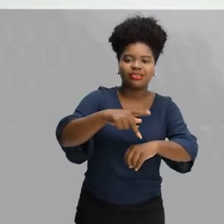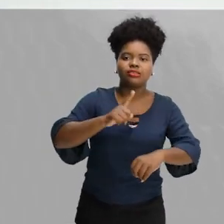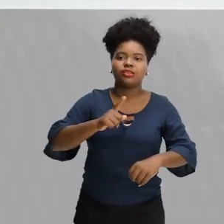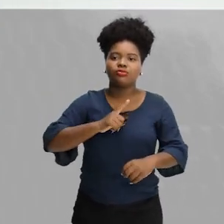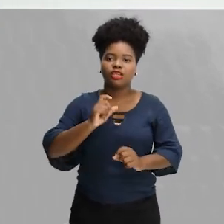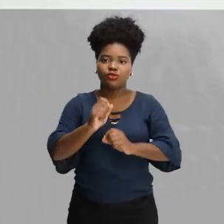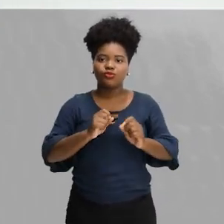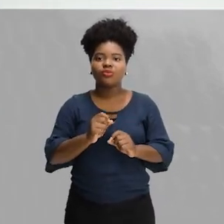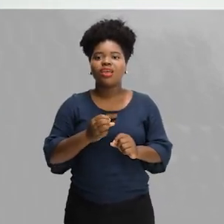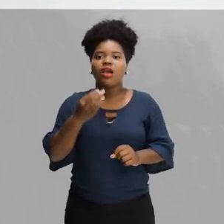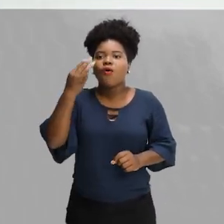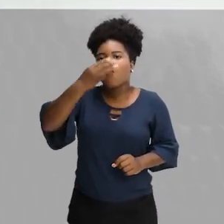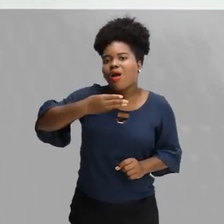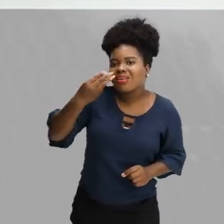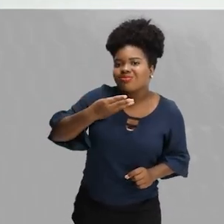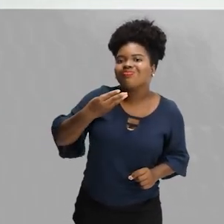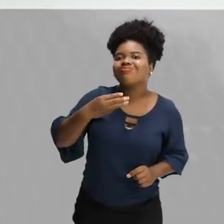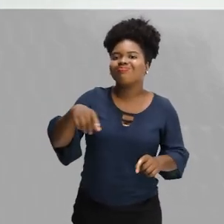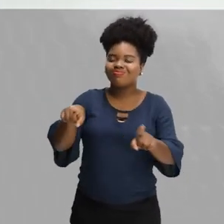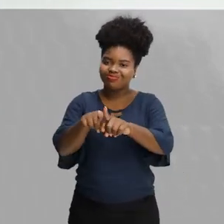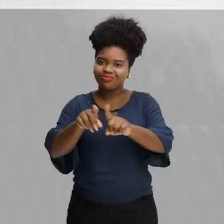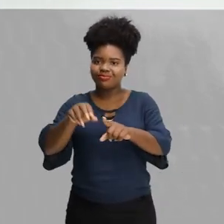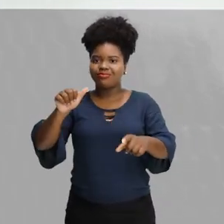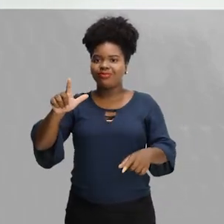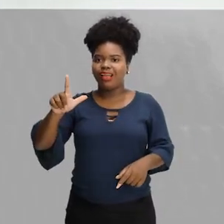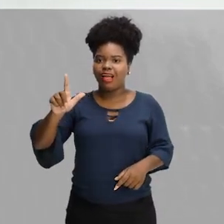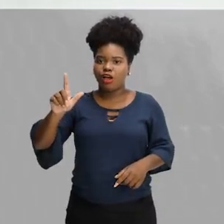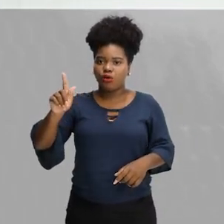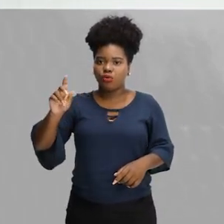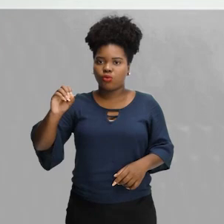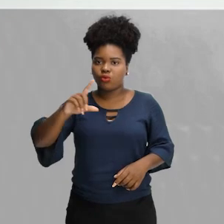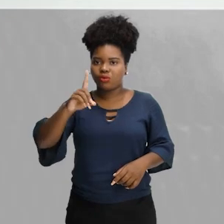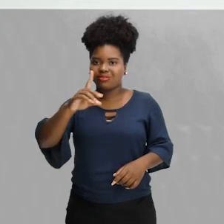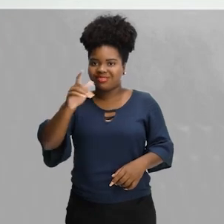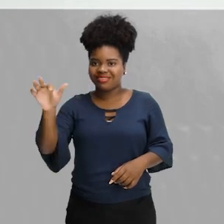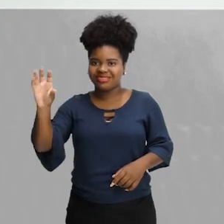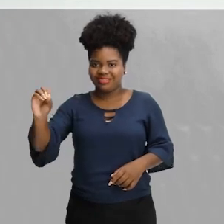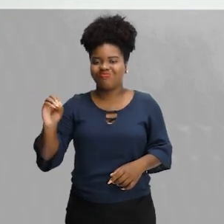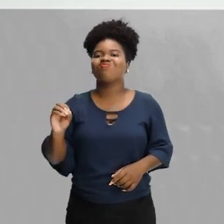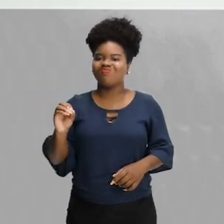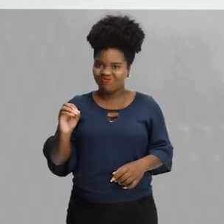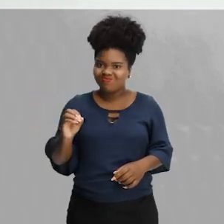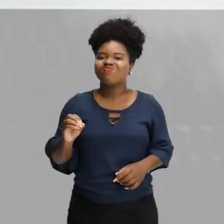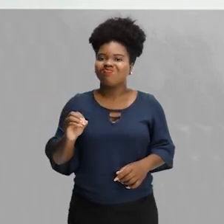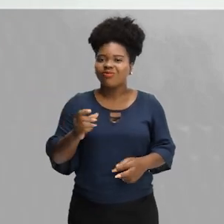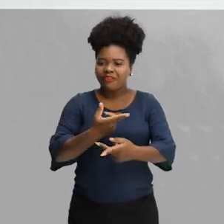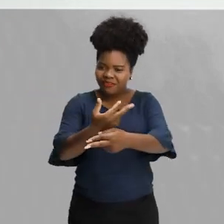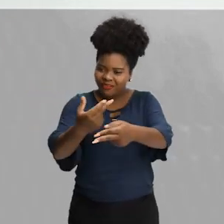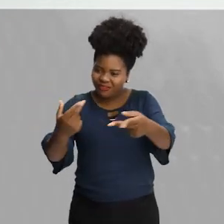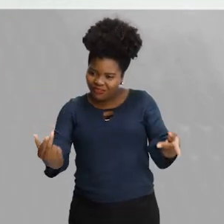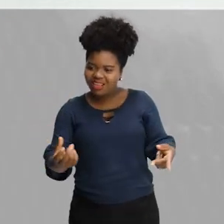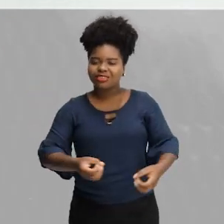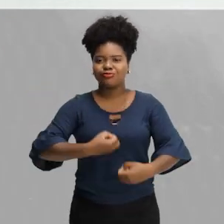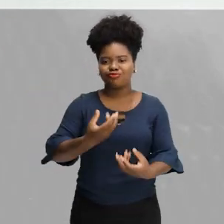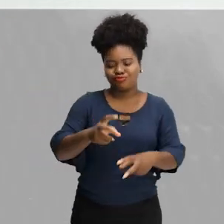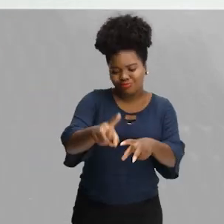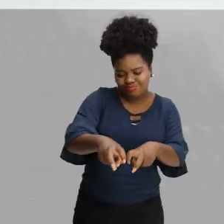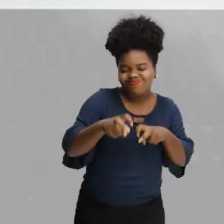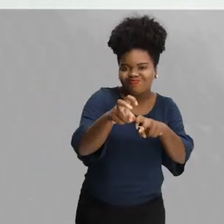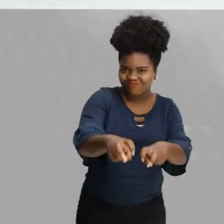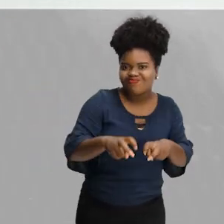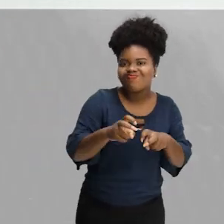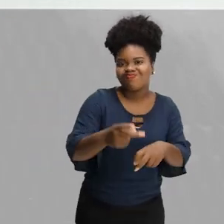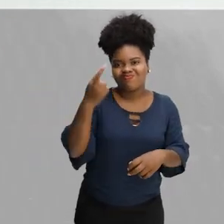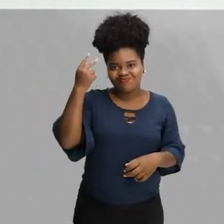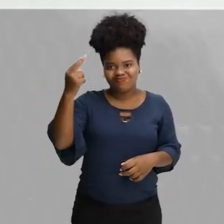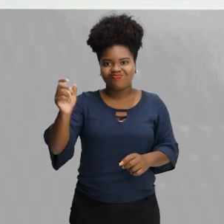o algodão, que inclusive deu destaque para o Maranhão. Então nós tivemos os ciclos econômicos ao longo da nossa história, como mecanismos, inclusive,